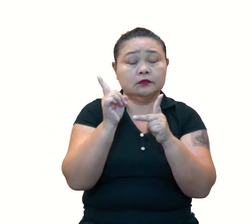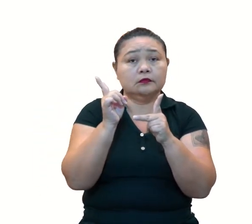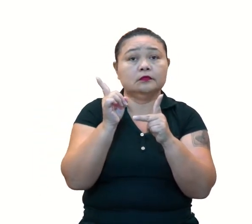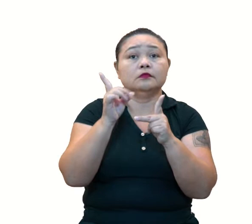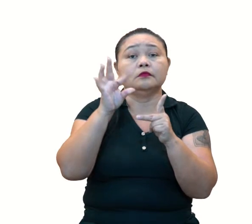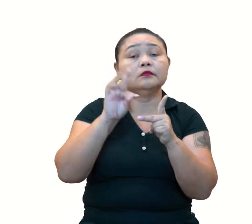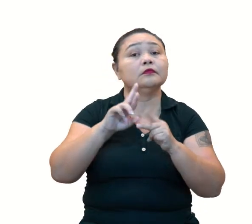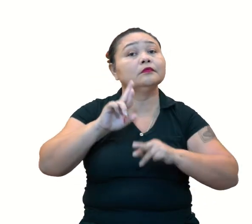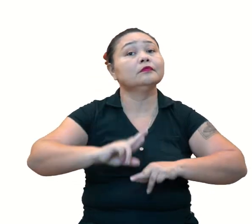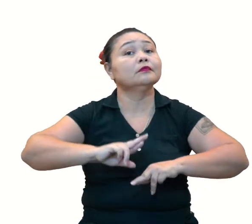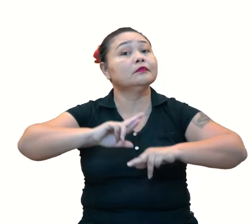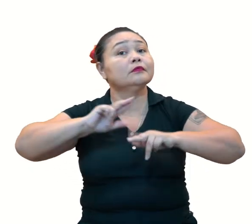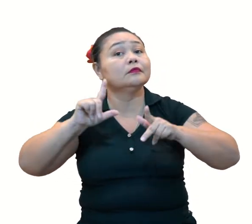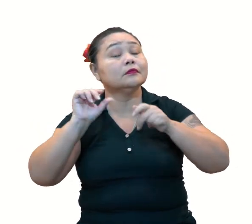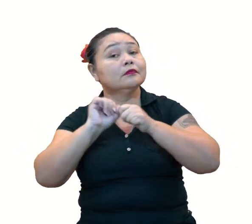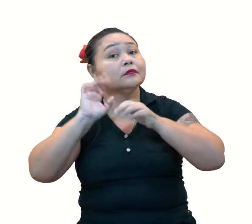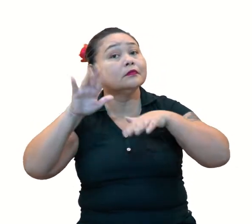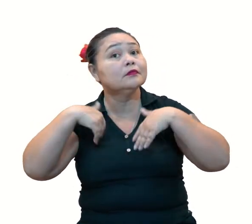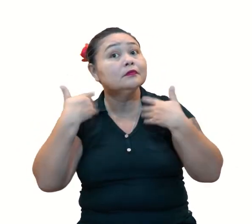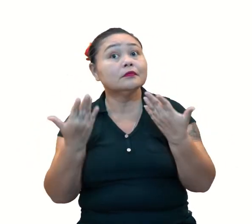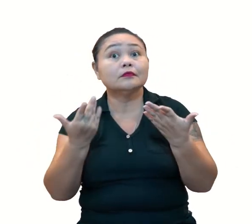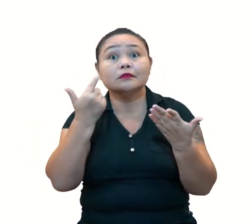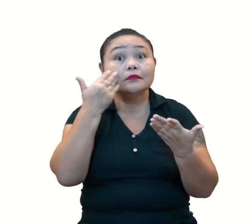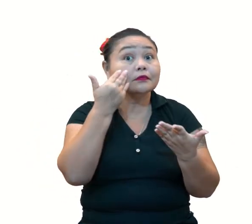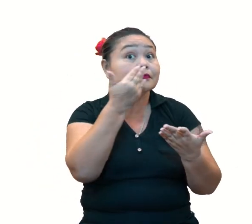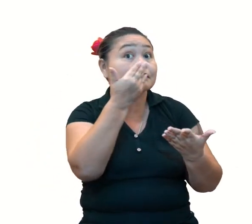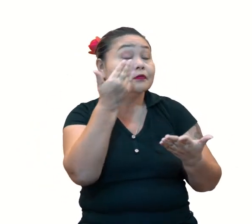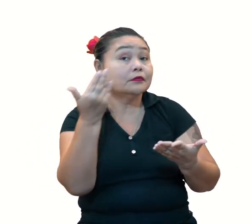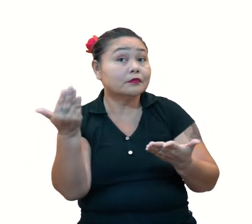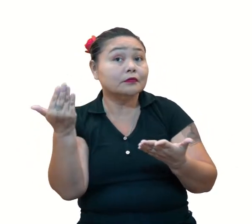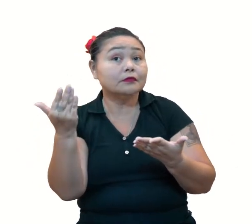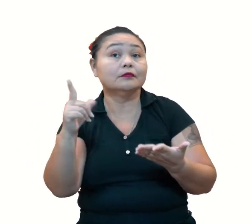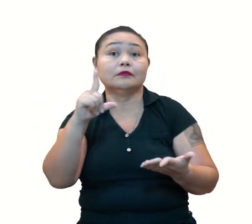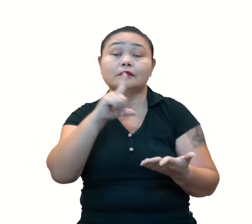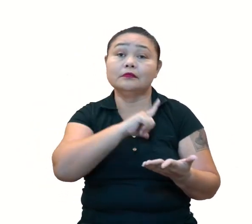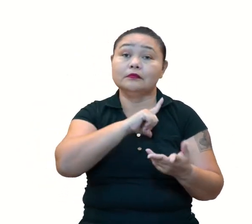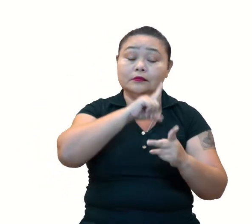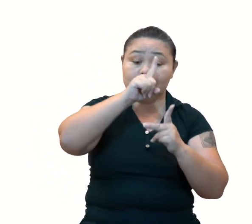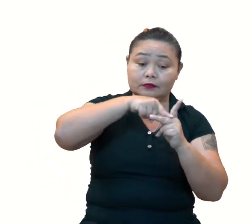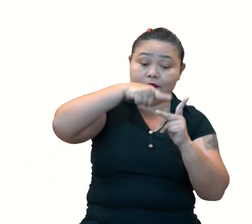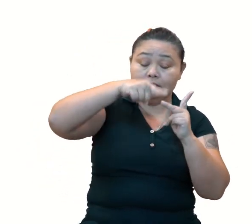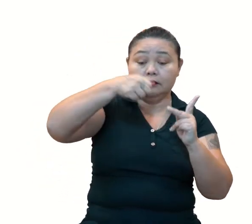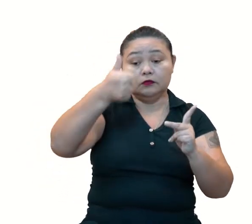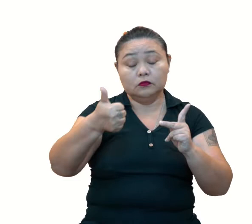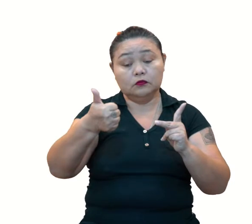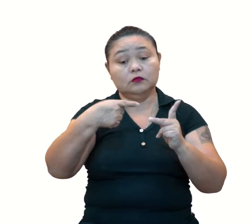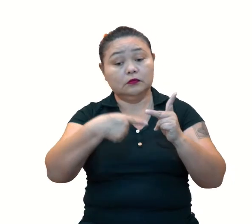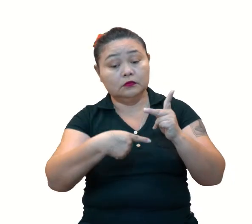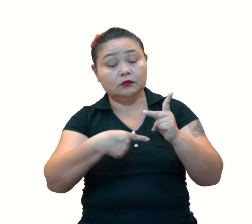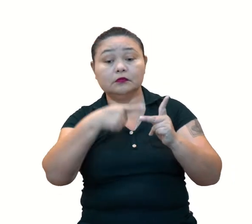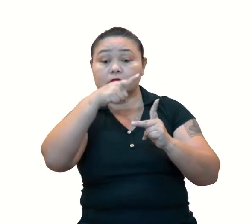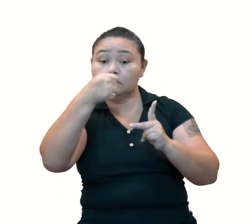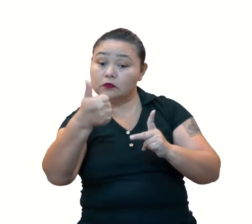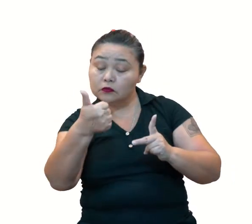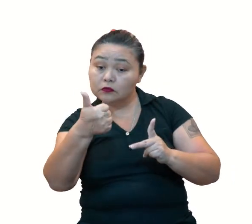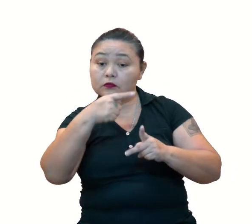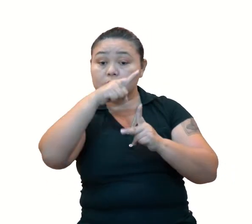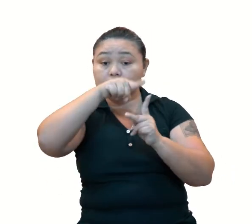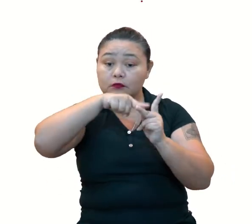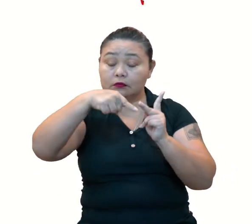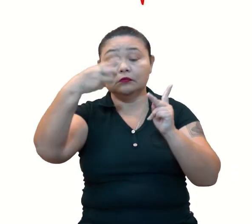tangente é diferente, olha só você... Raiz de 3 sobre 3,